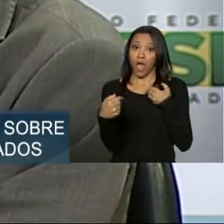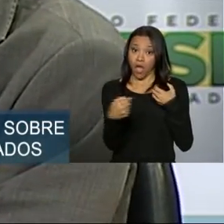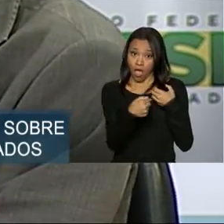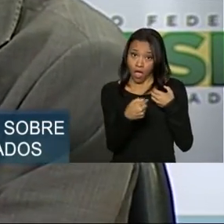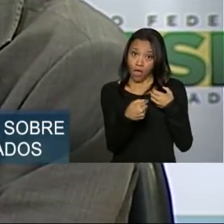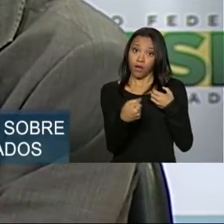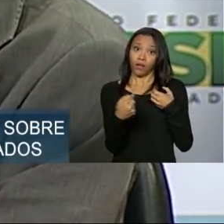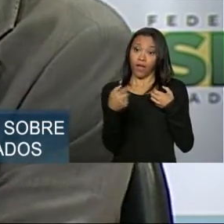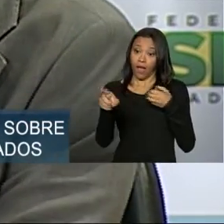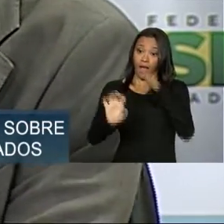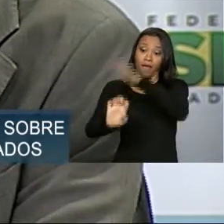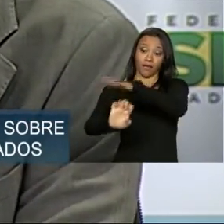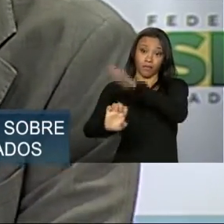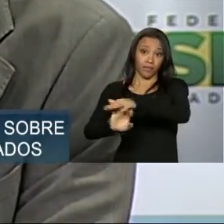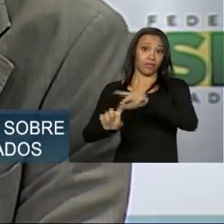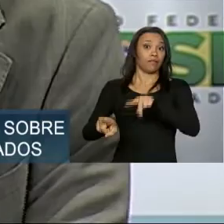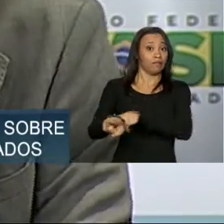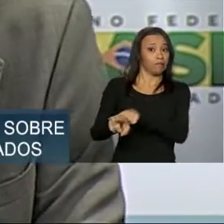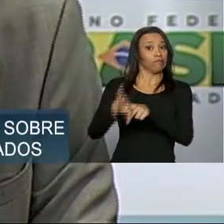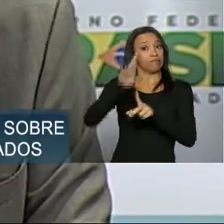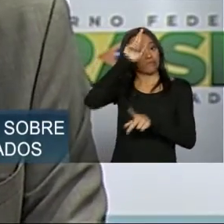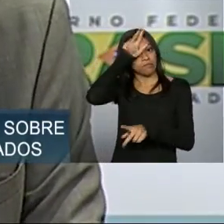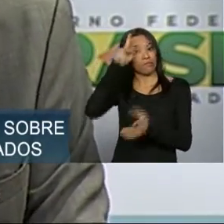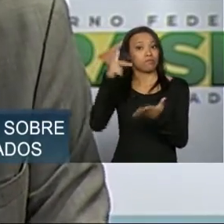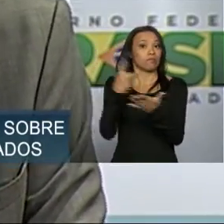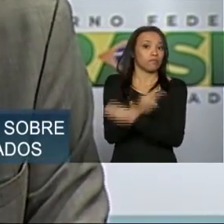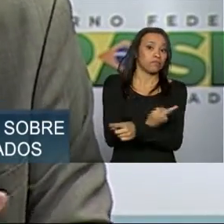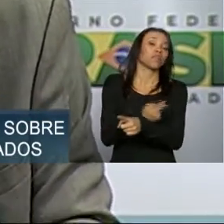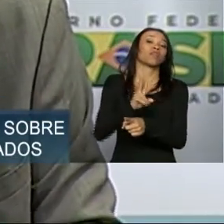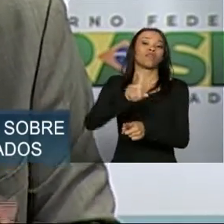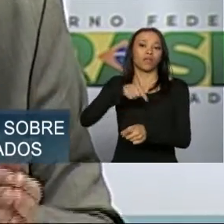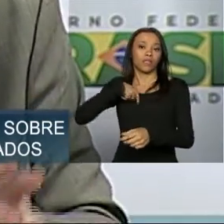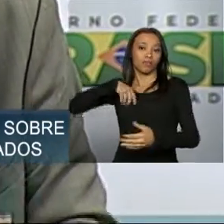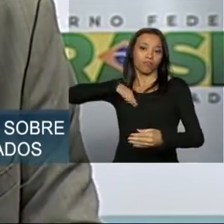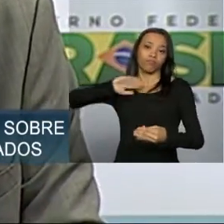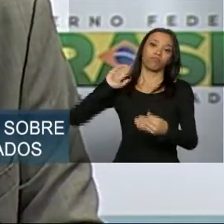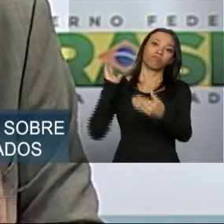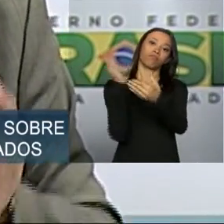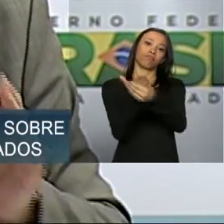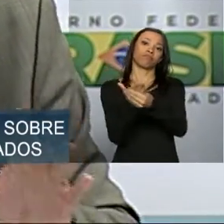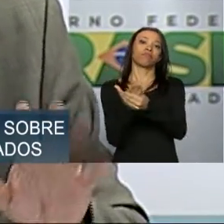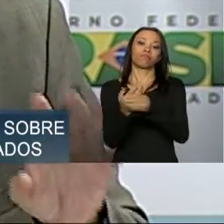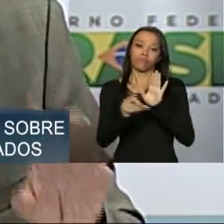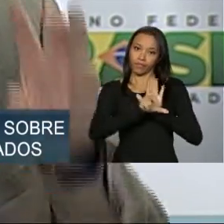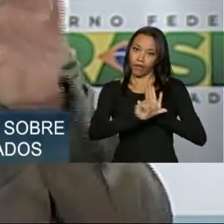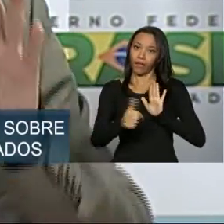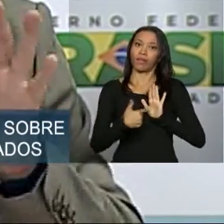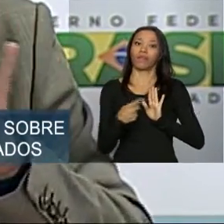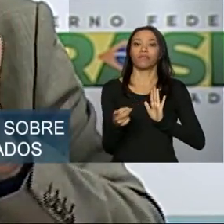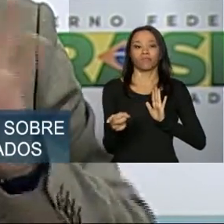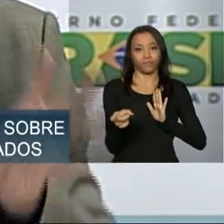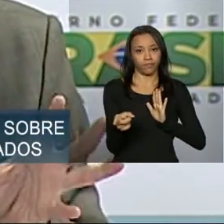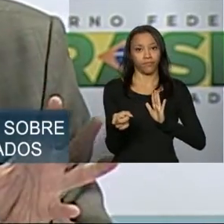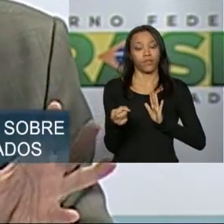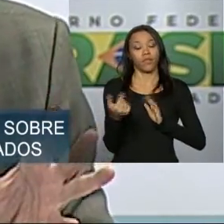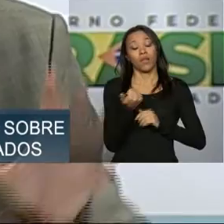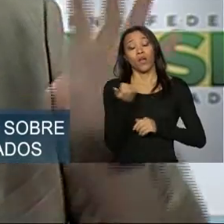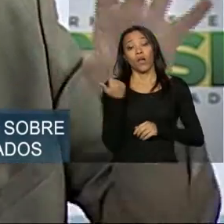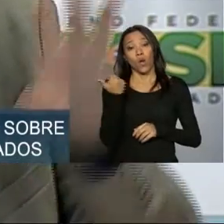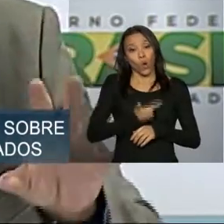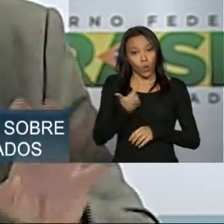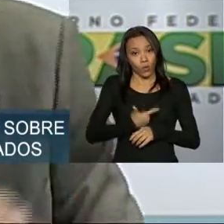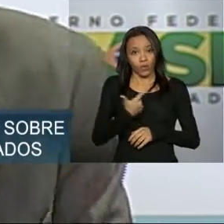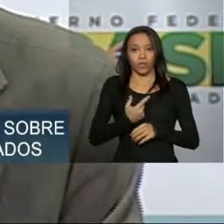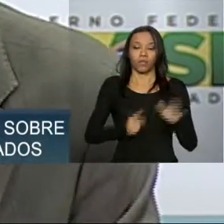ficaria exposta ao conjunto de ações, de sanções previstas na legislação. Mas a segunda parte da sua